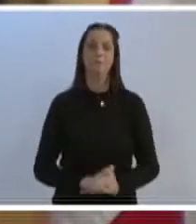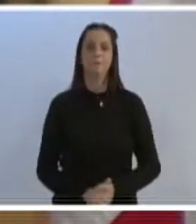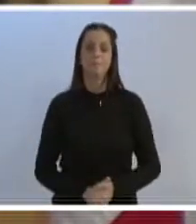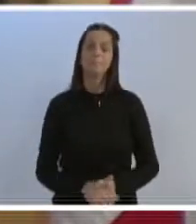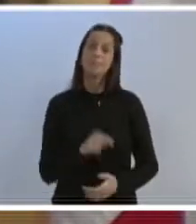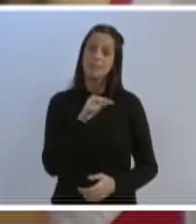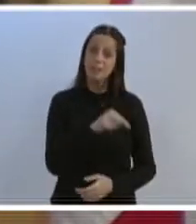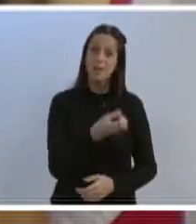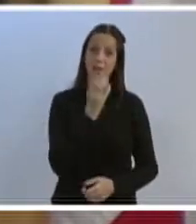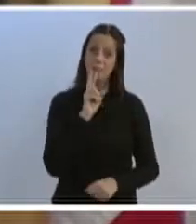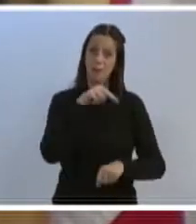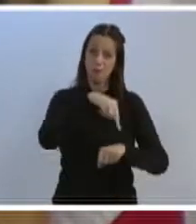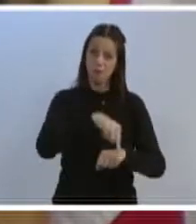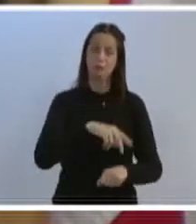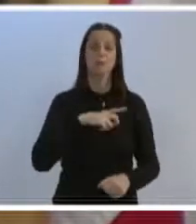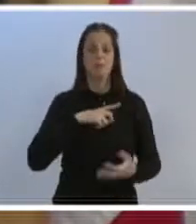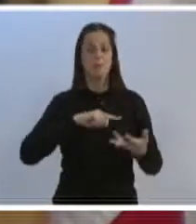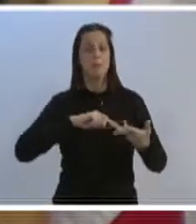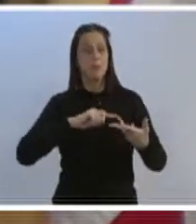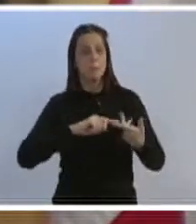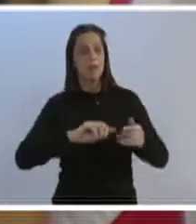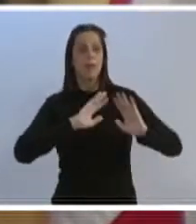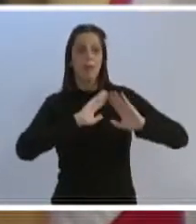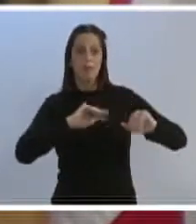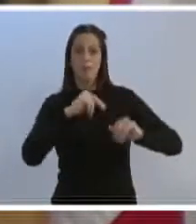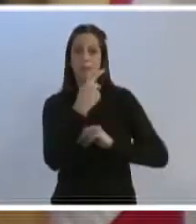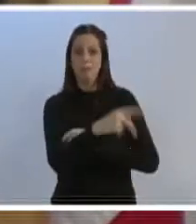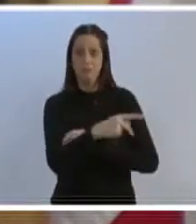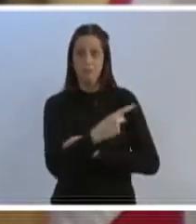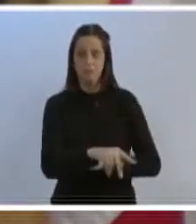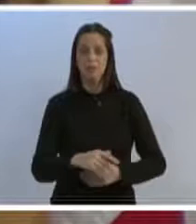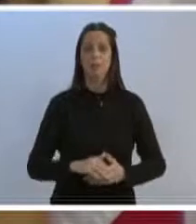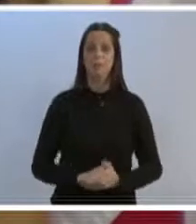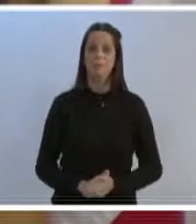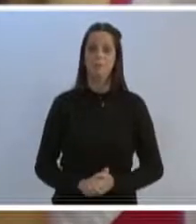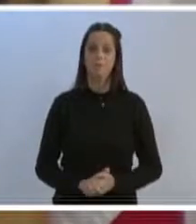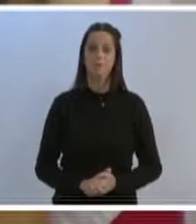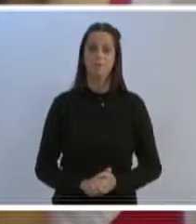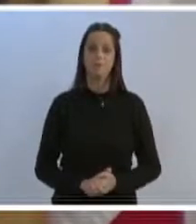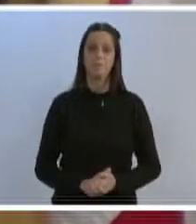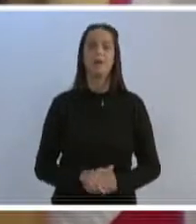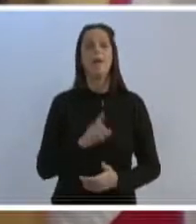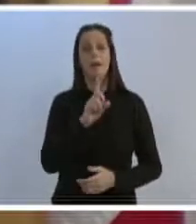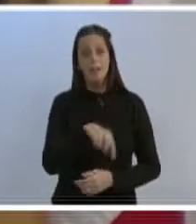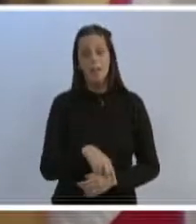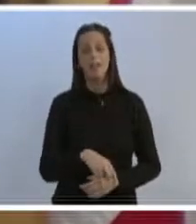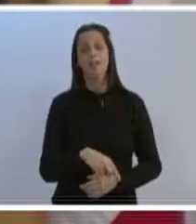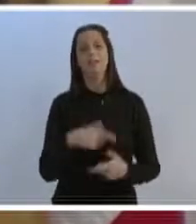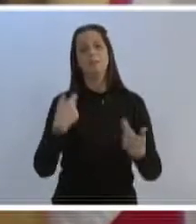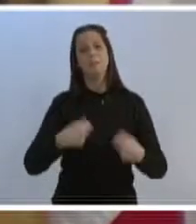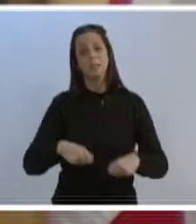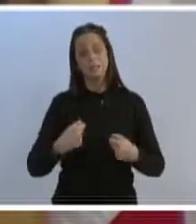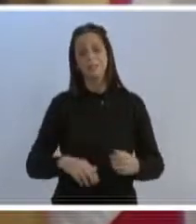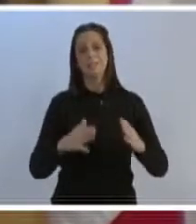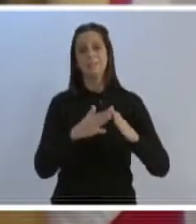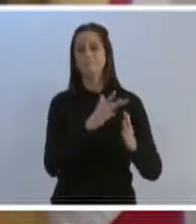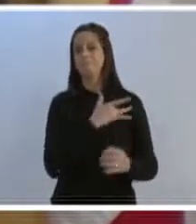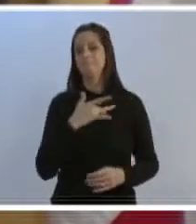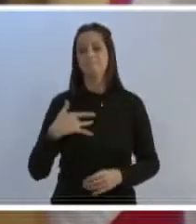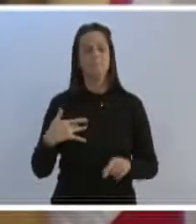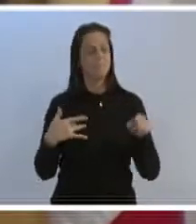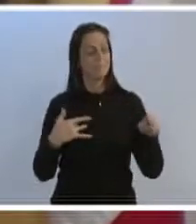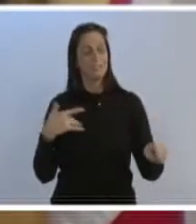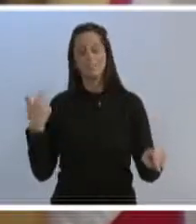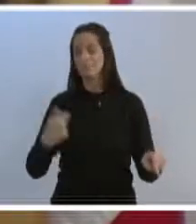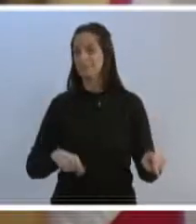têm suas demandas umas delas é a unidade de saúde sem dúvida é uma comunidade